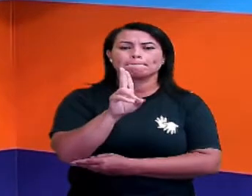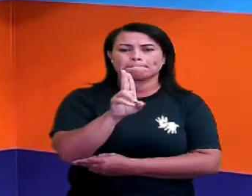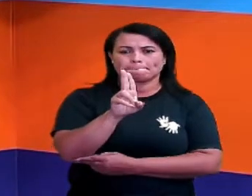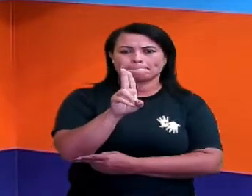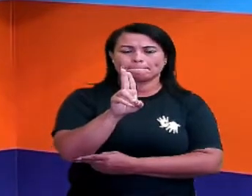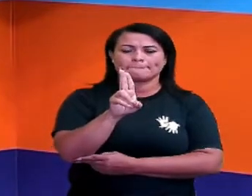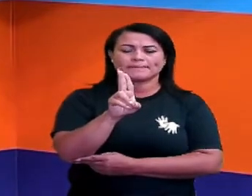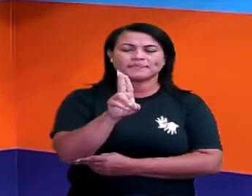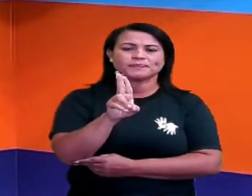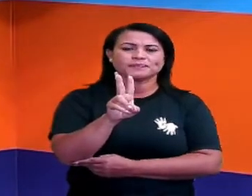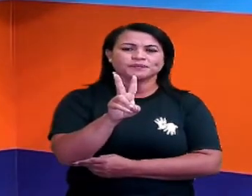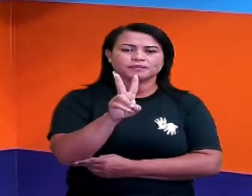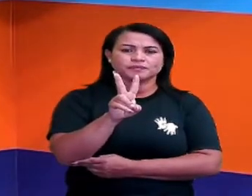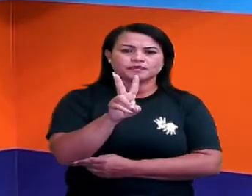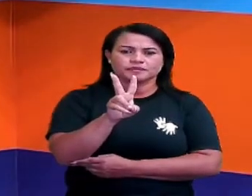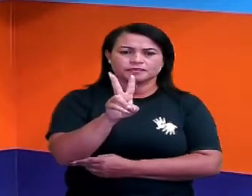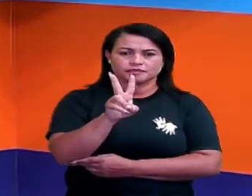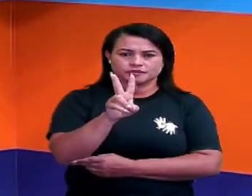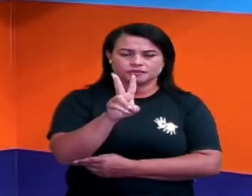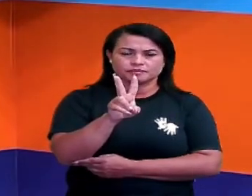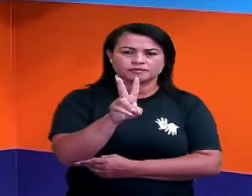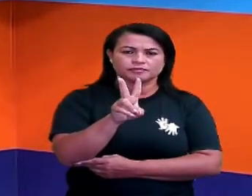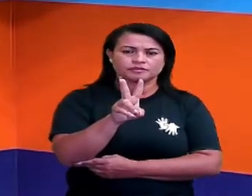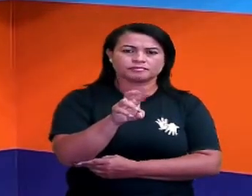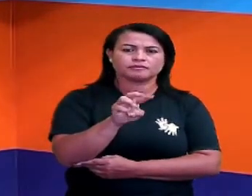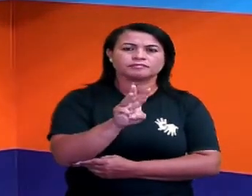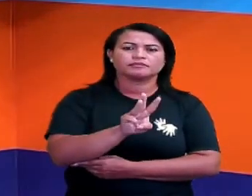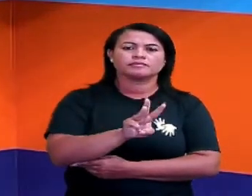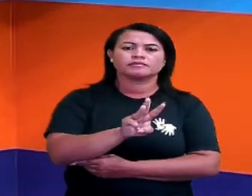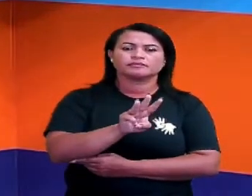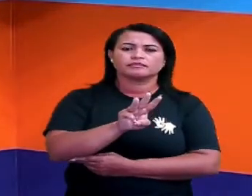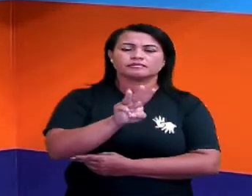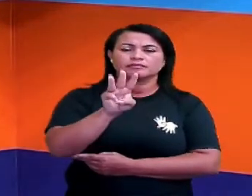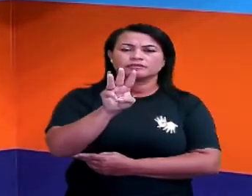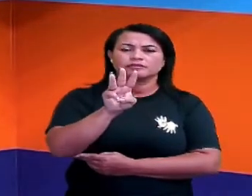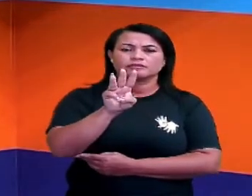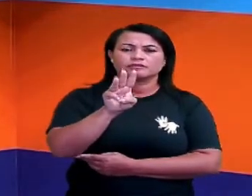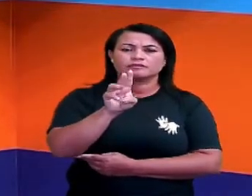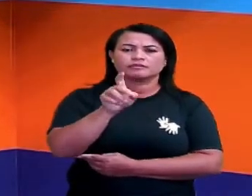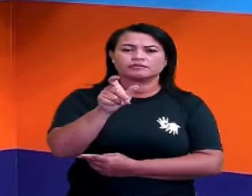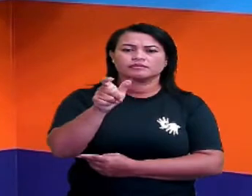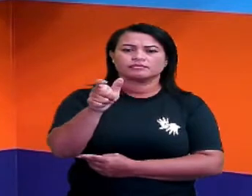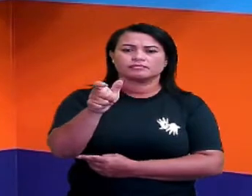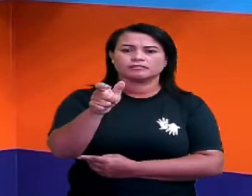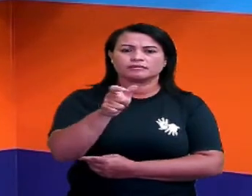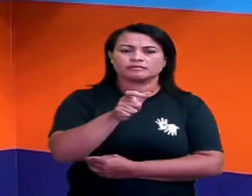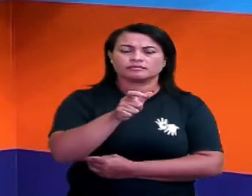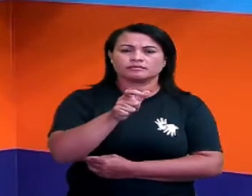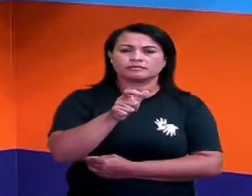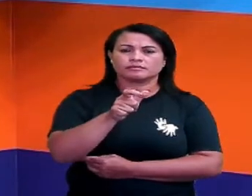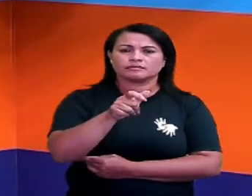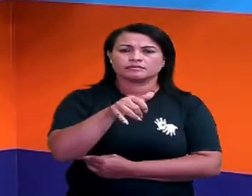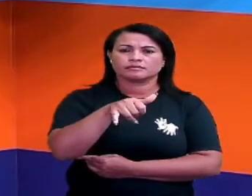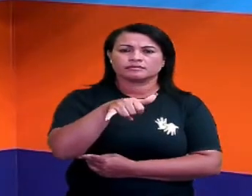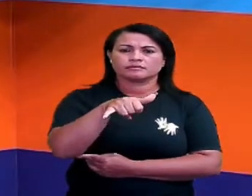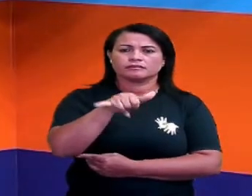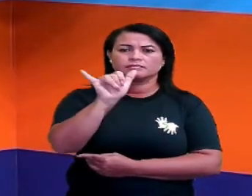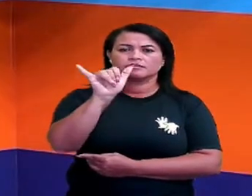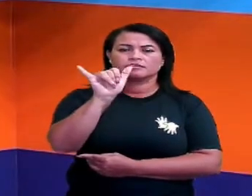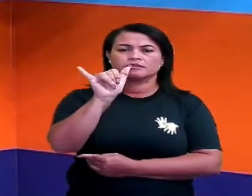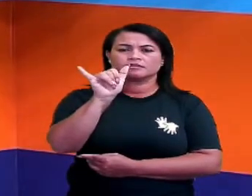T, U, V, W,